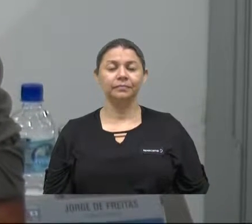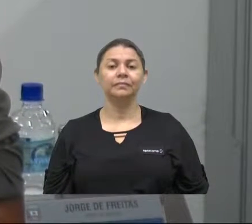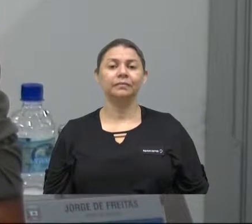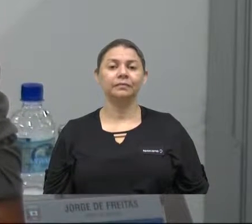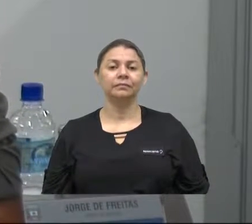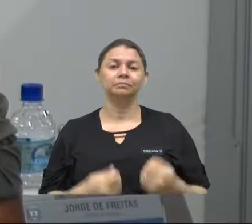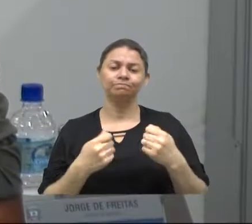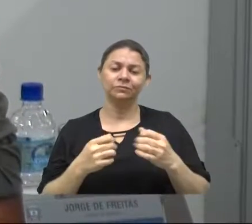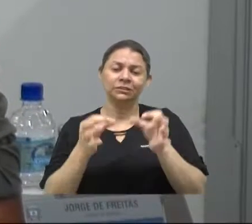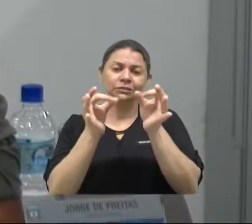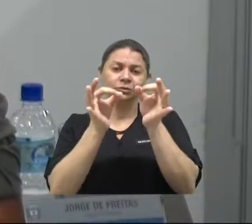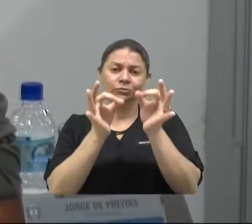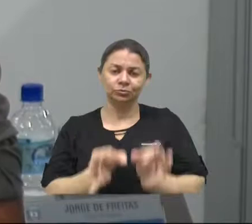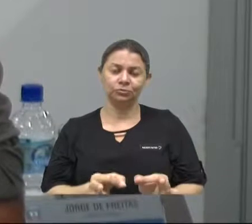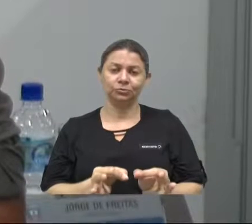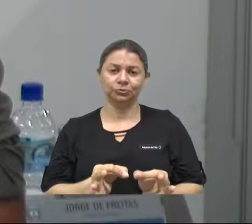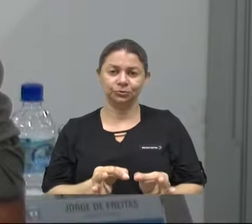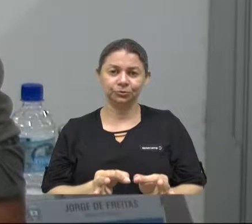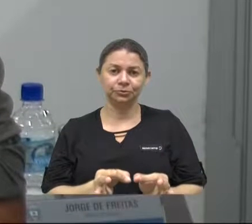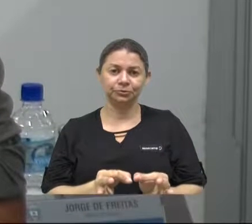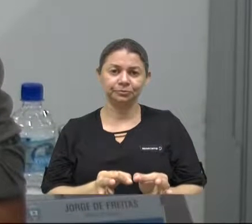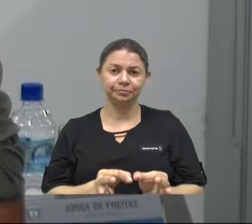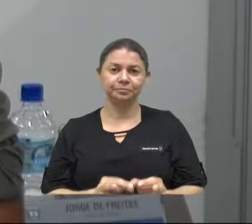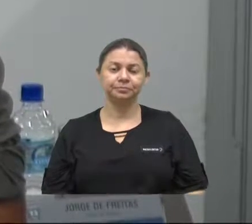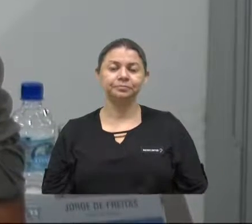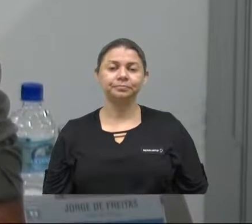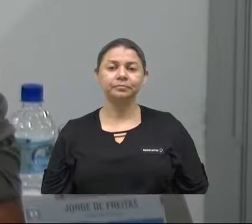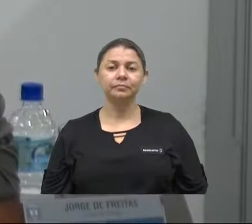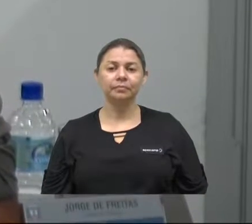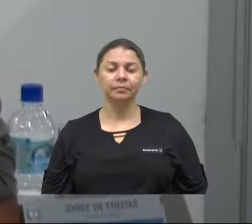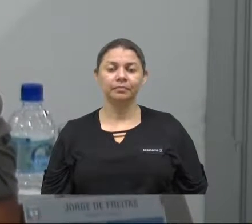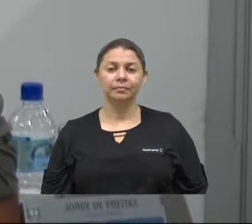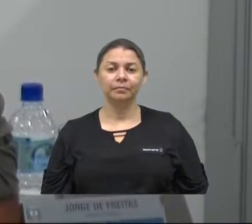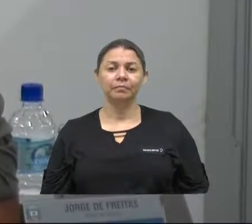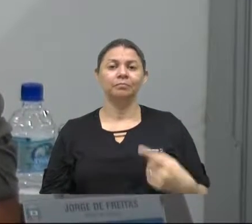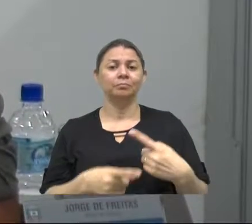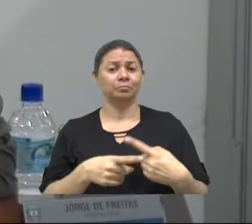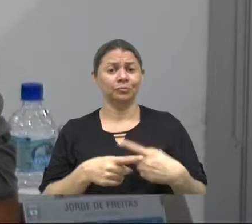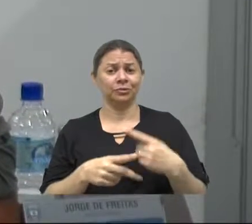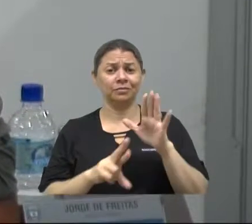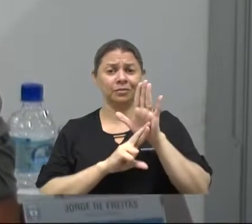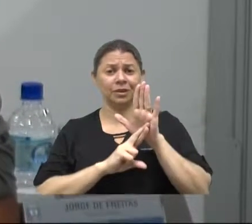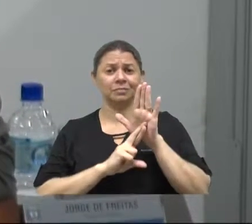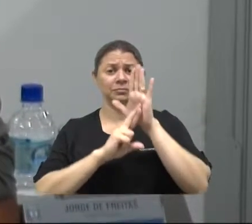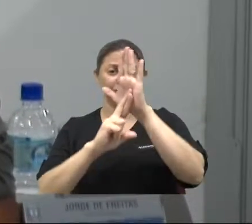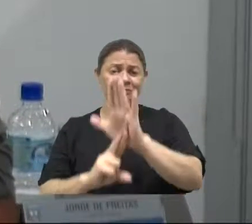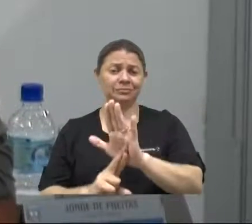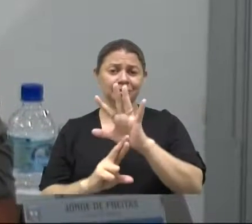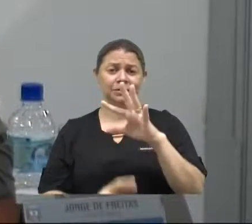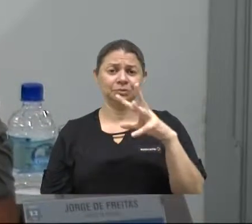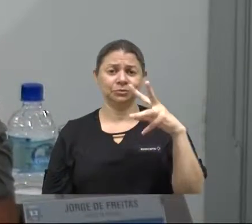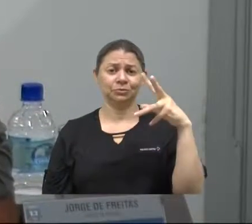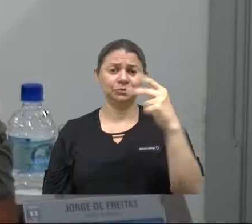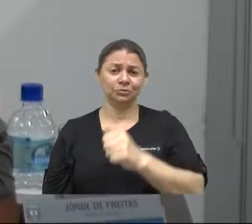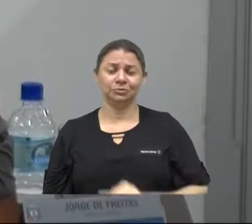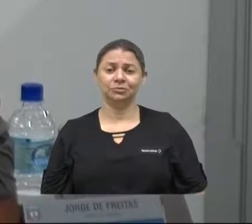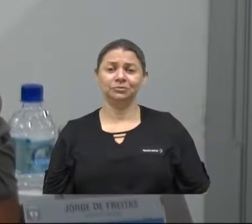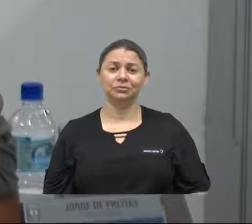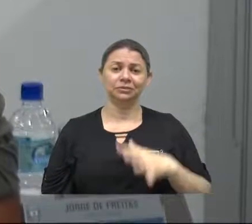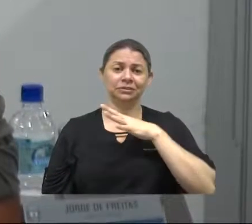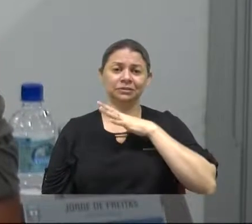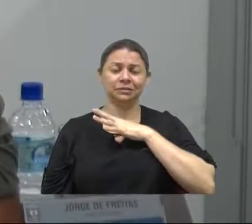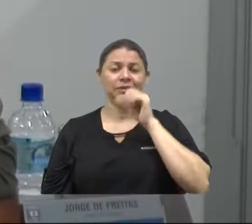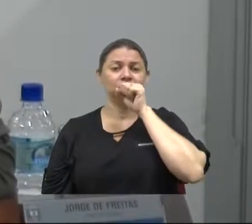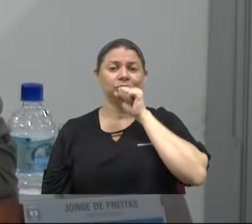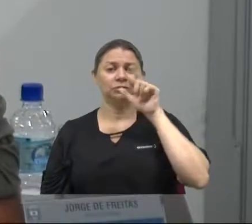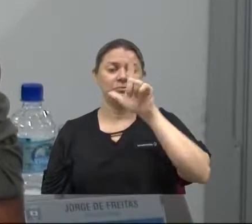ao cargo, que faça jus ao nome que vai levar. E eu acredito que essa casa, a cidade de